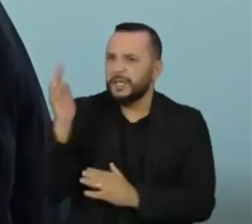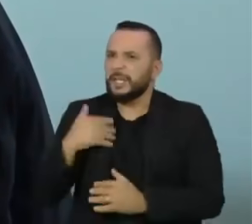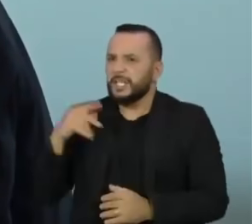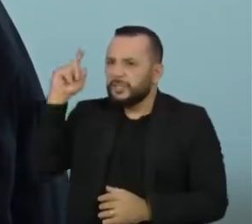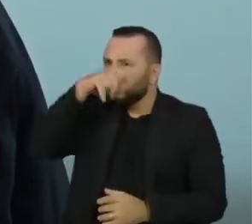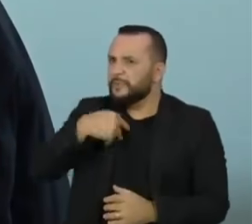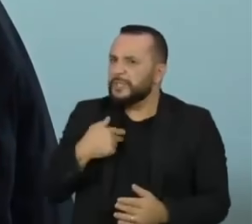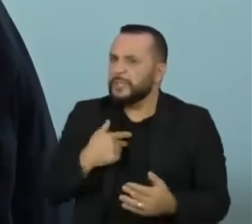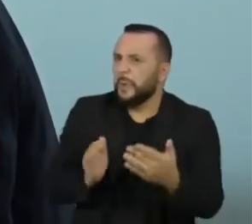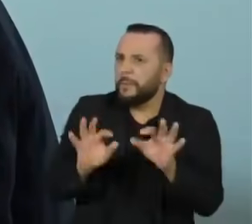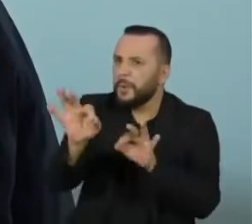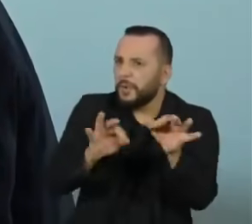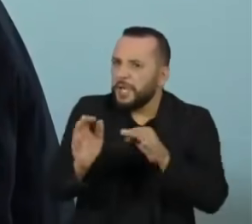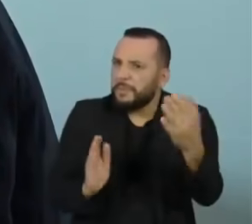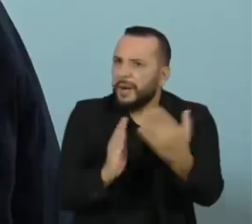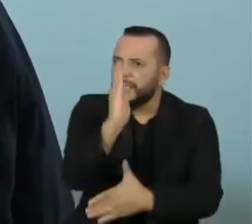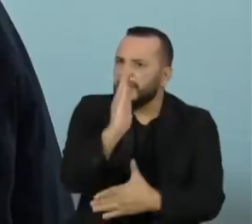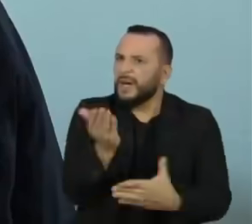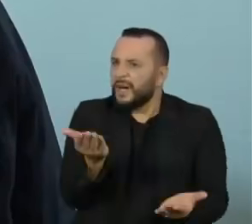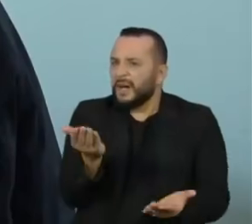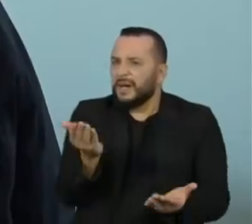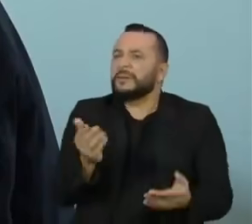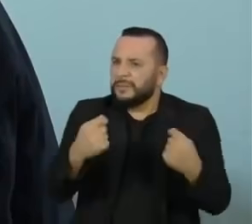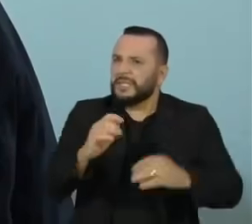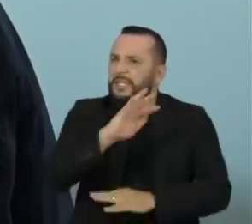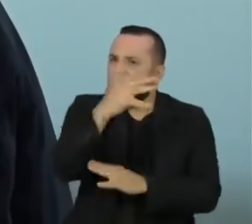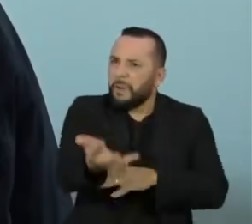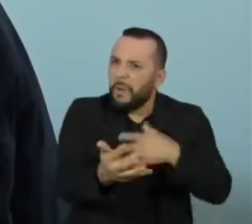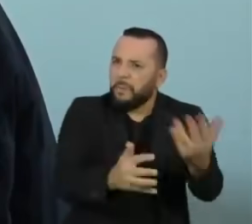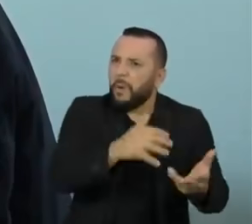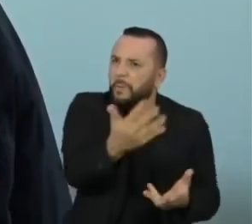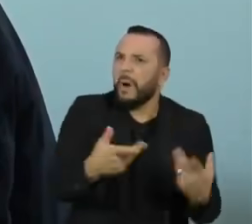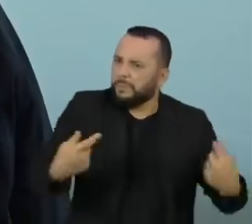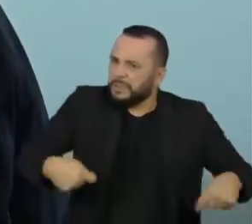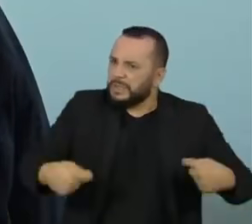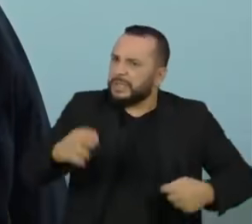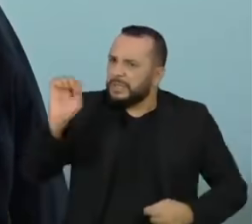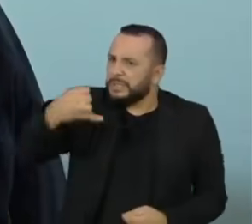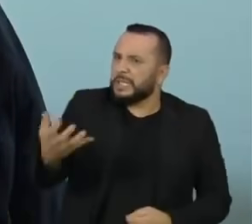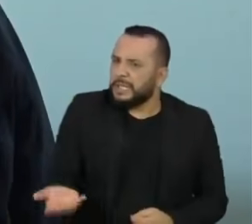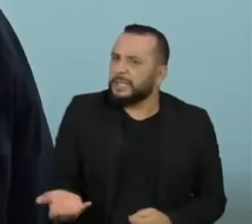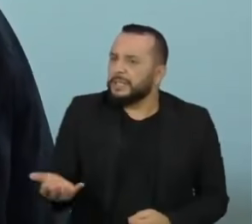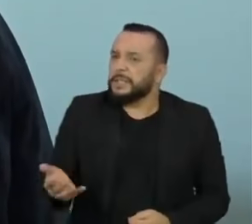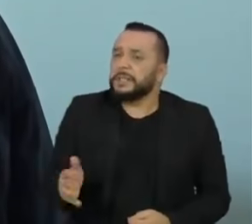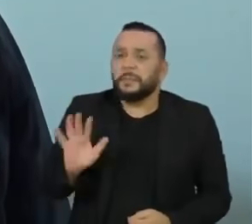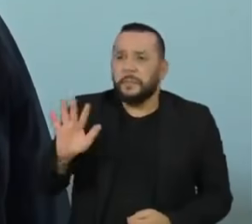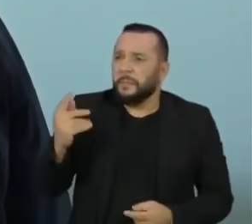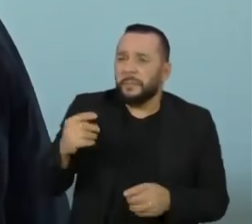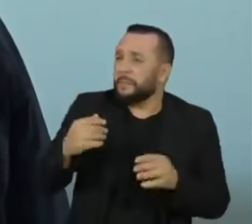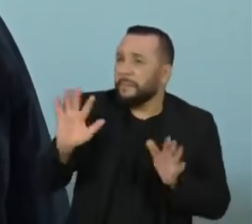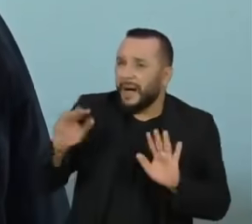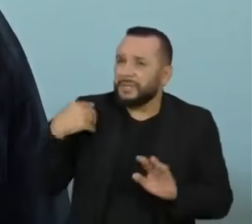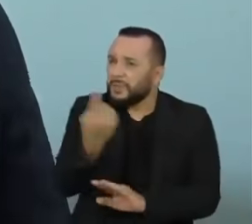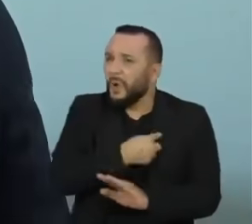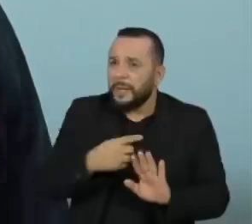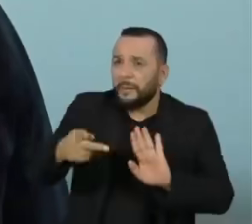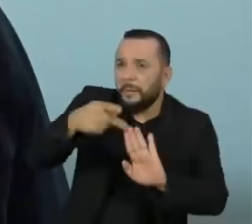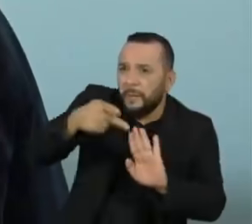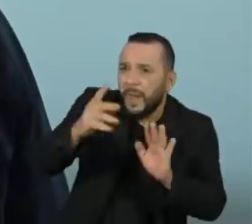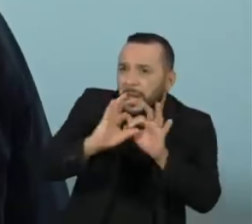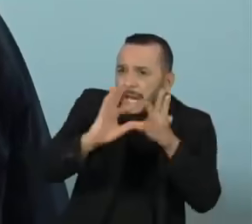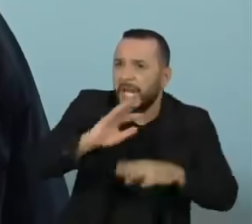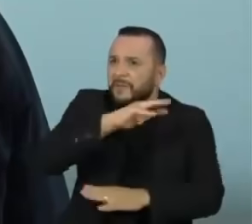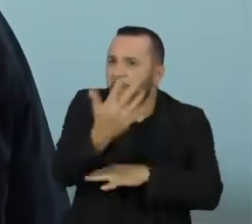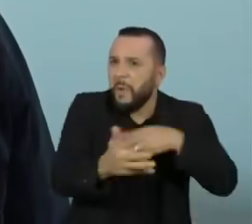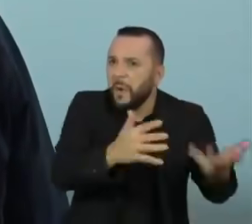de passar qualquer mudança infralegal em termos de instrução normativa e portaria, porque tudo que a gente faz é pau